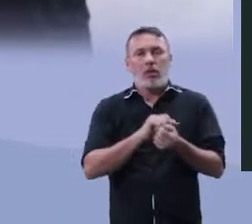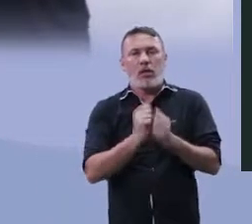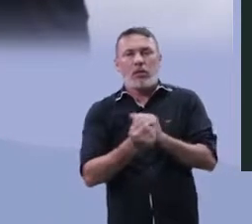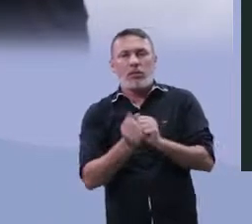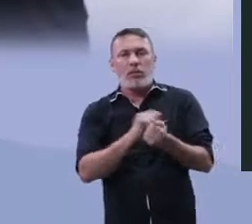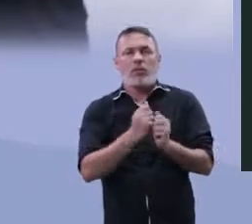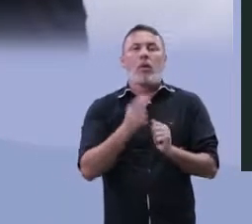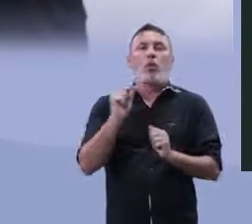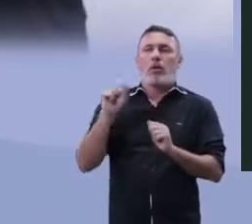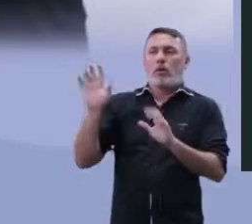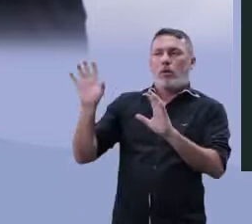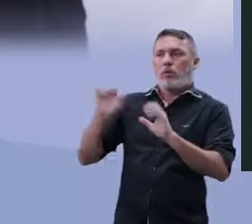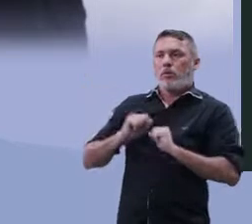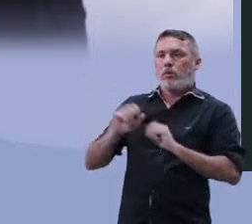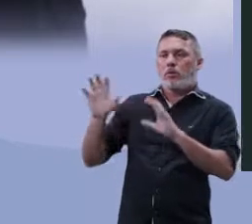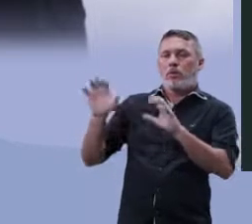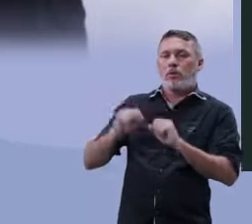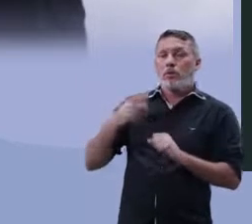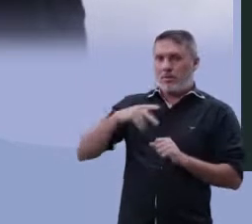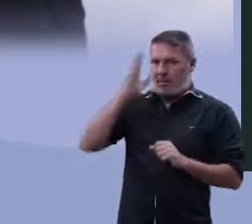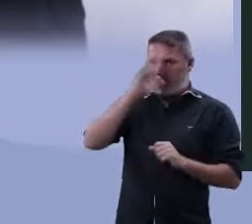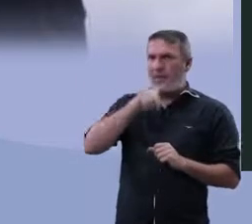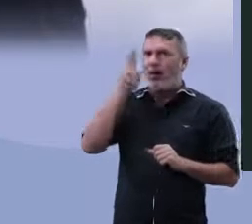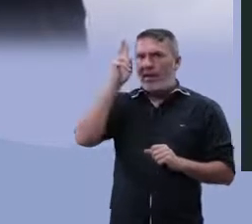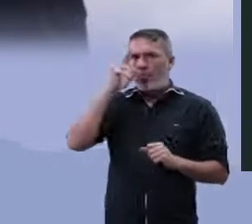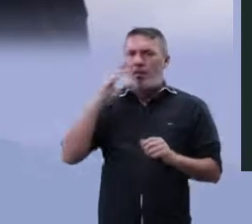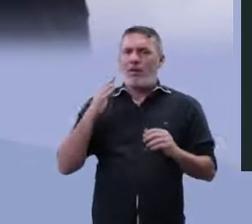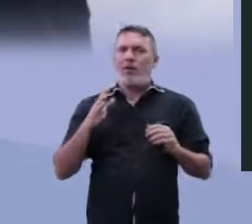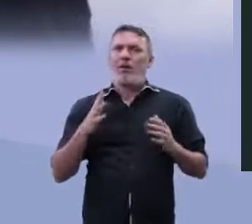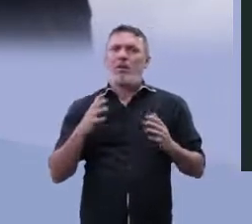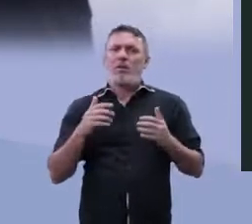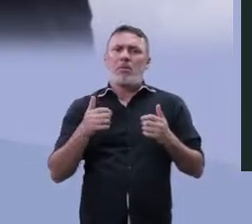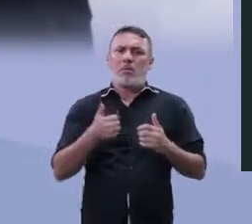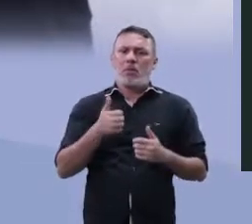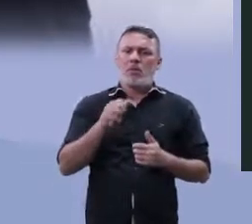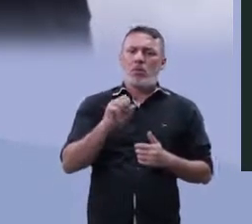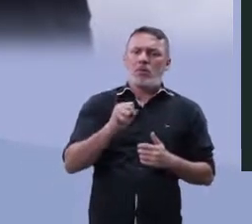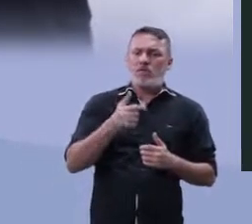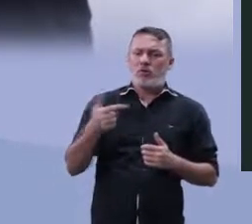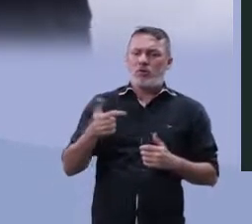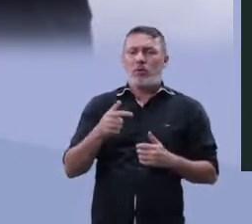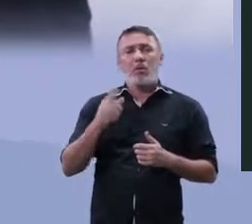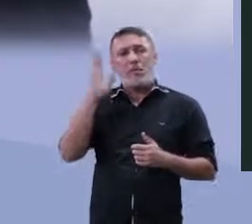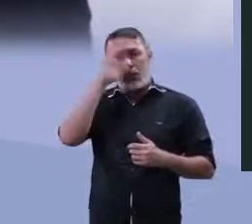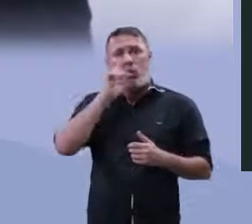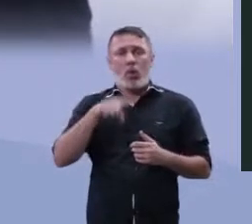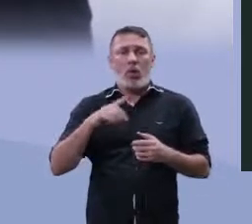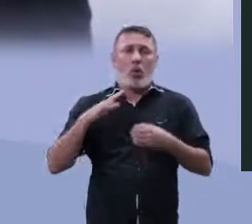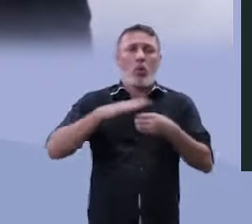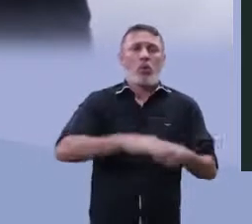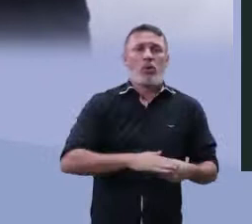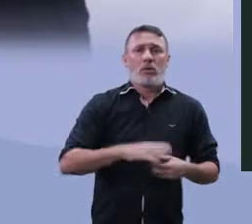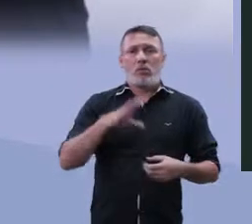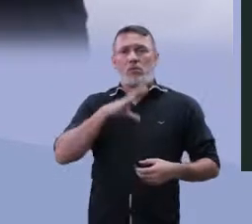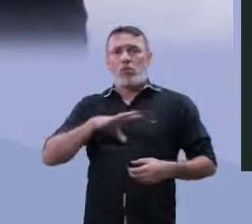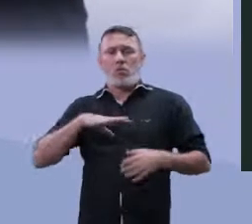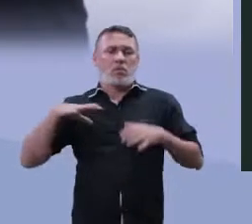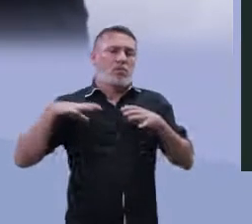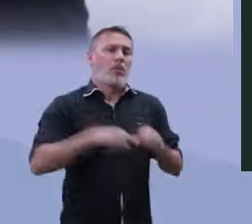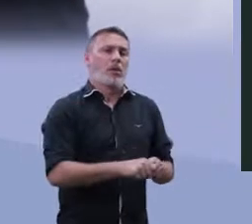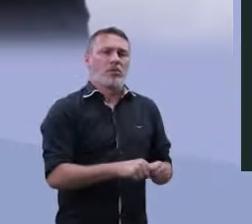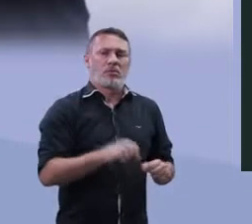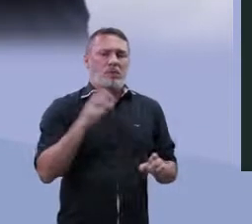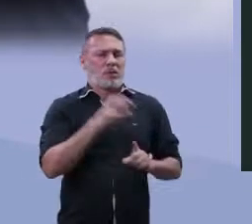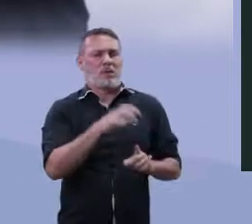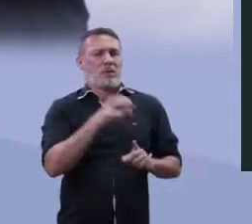do empreendimento colonial português, né? Porque a gente tem que lembrar que o Brasil até 1822 era uma colônia de Portugal, né? E aí,